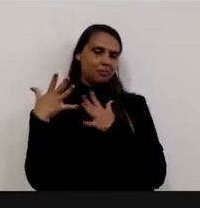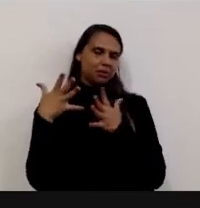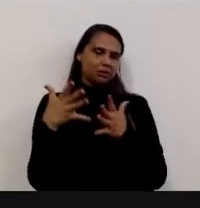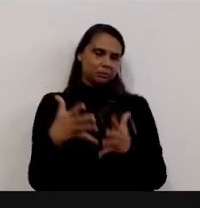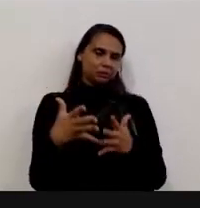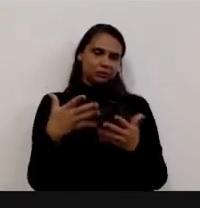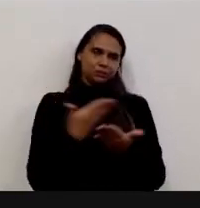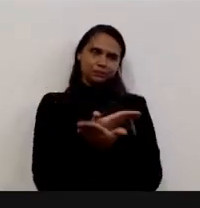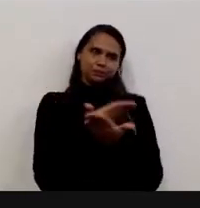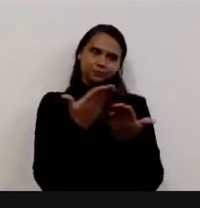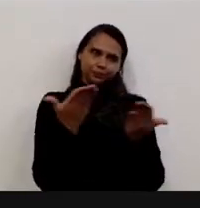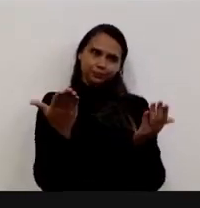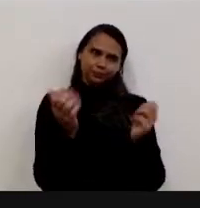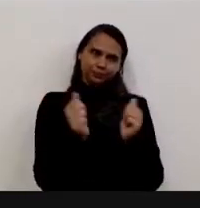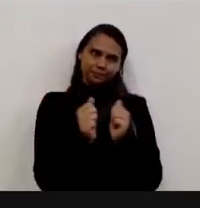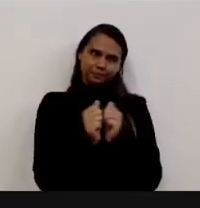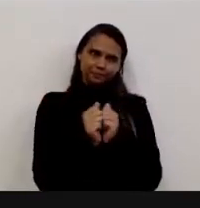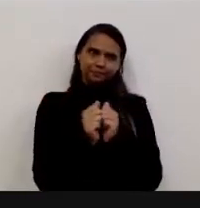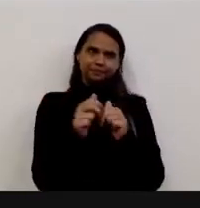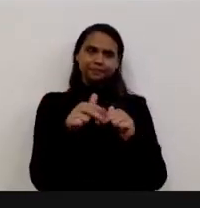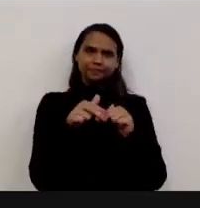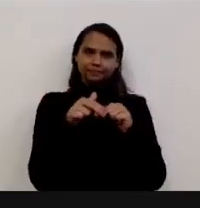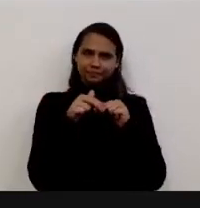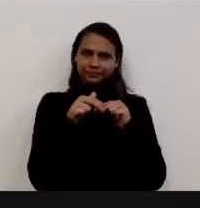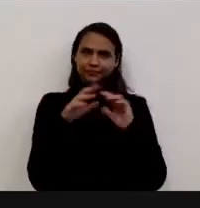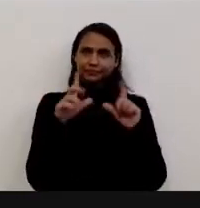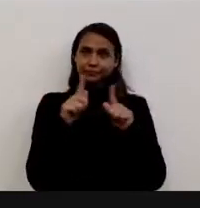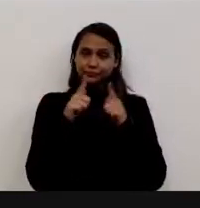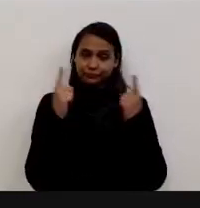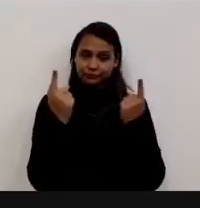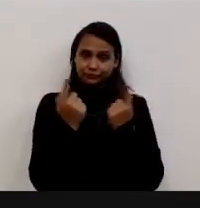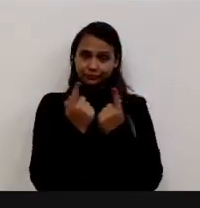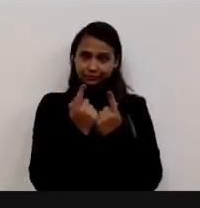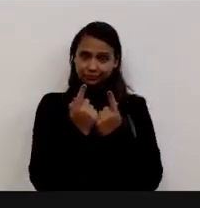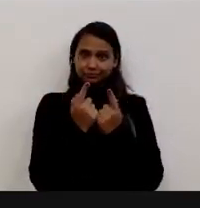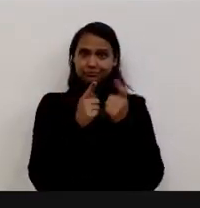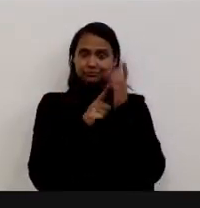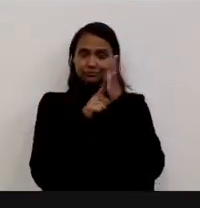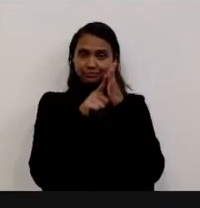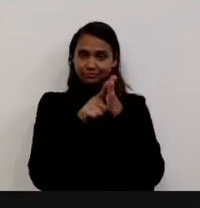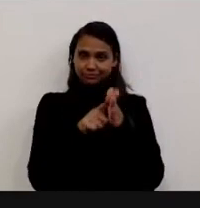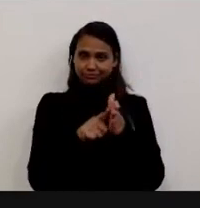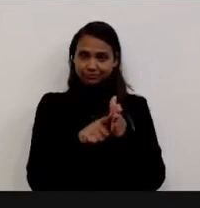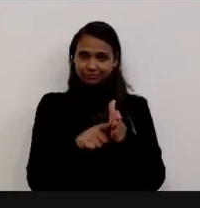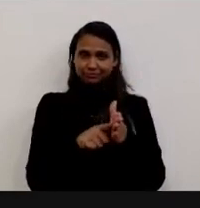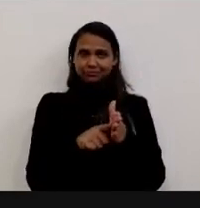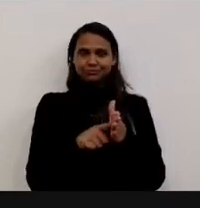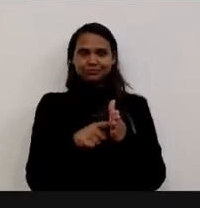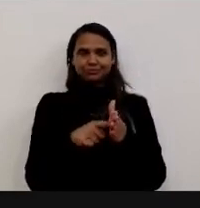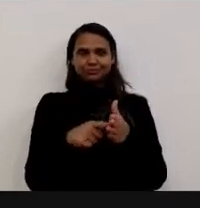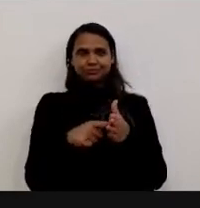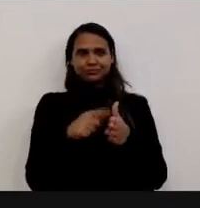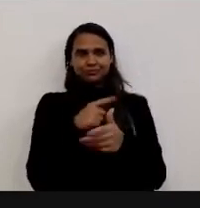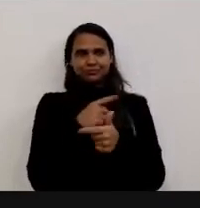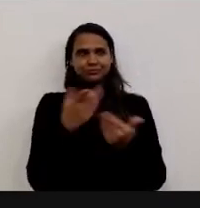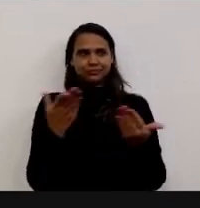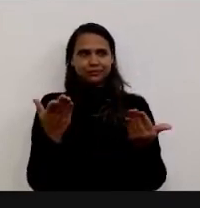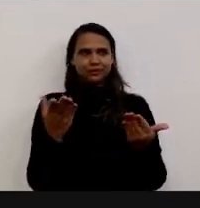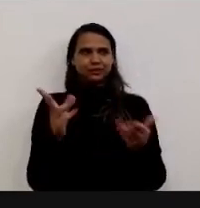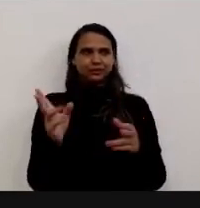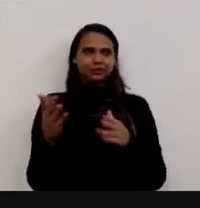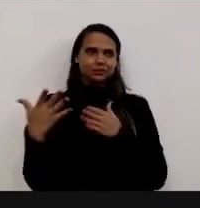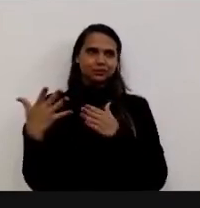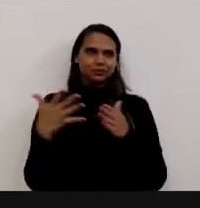com vocês, e isso faz parte do nosso grupo de pesquisa, que a maioria de vocês aqui participa, ainda